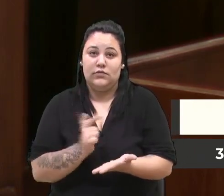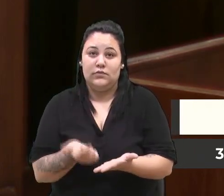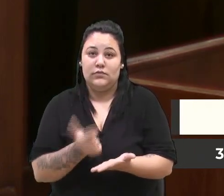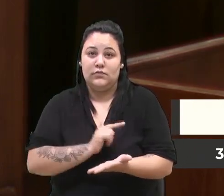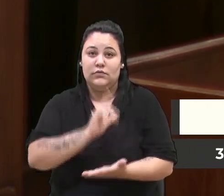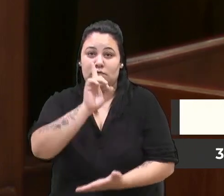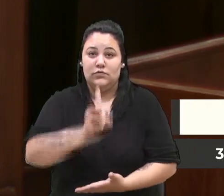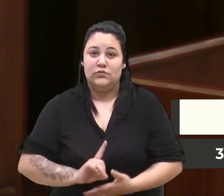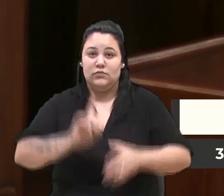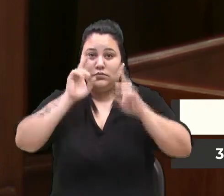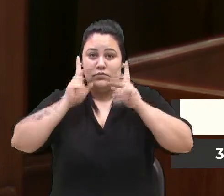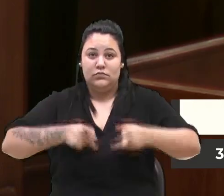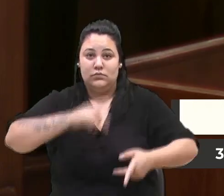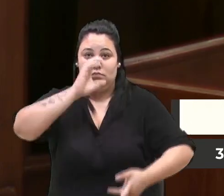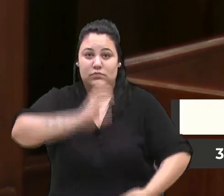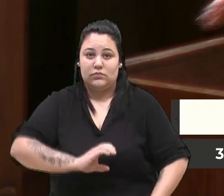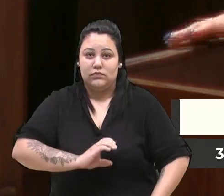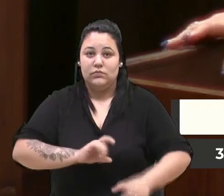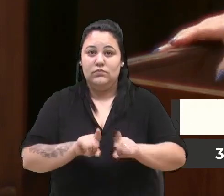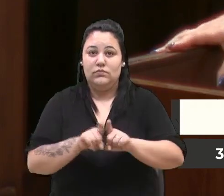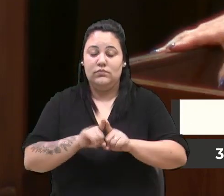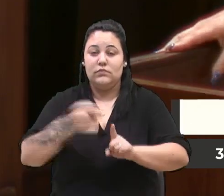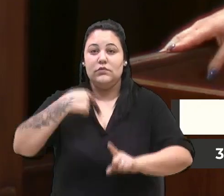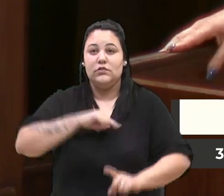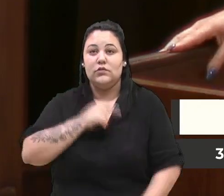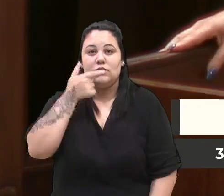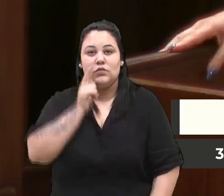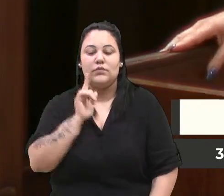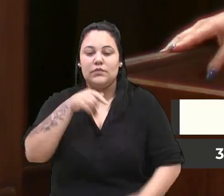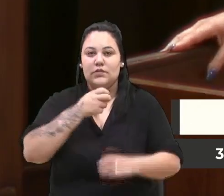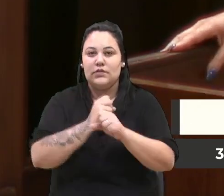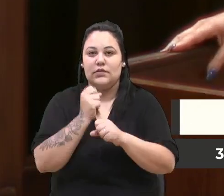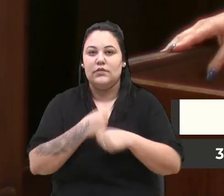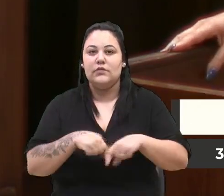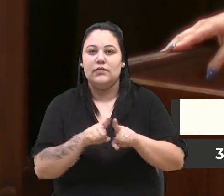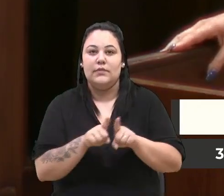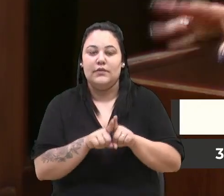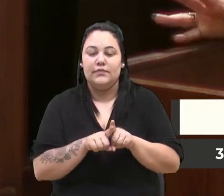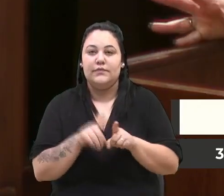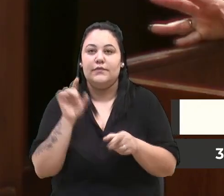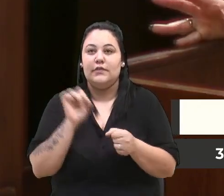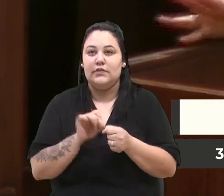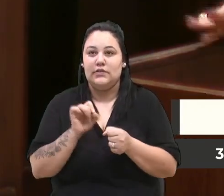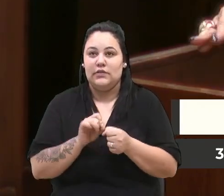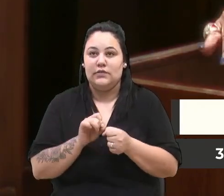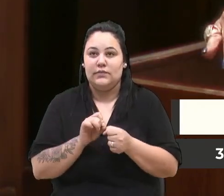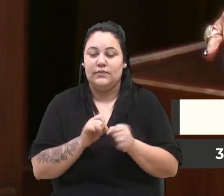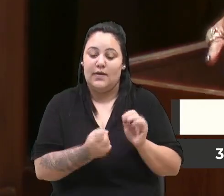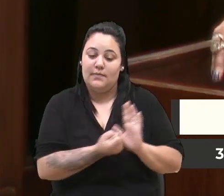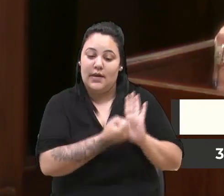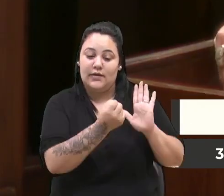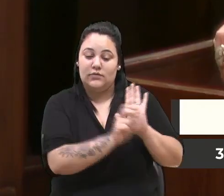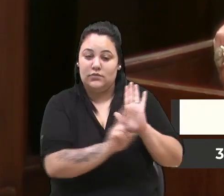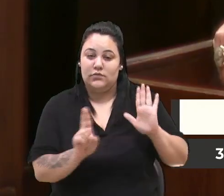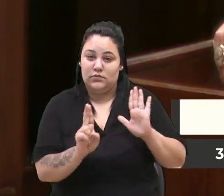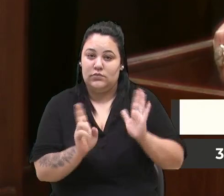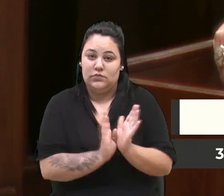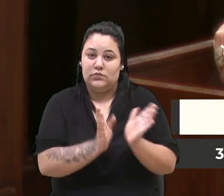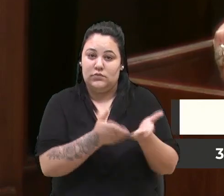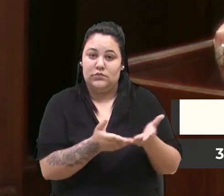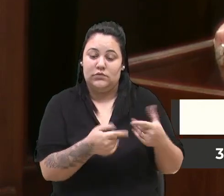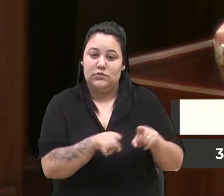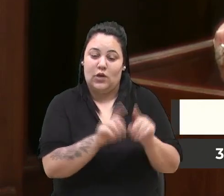e Cidadania. Nós conseguimos esse ano também fazer o logo da comissão e